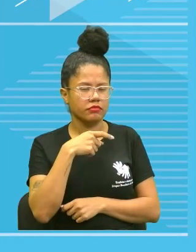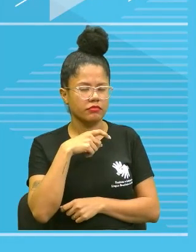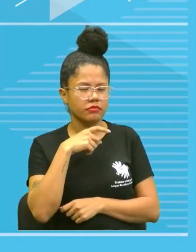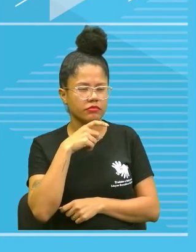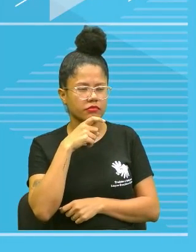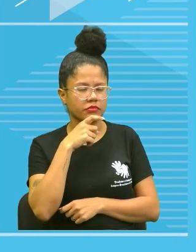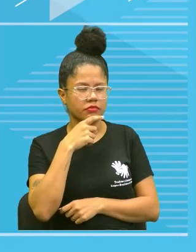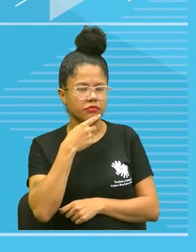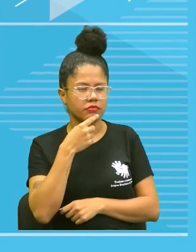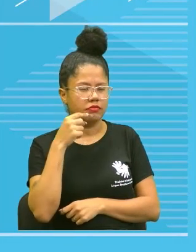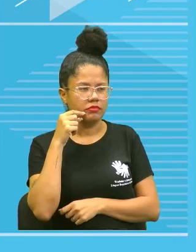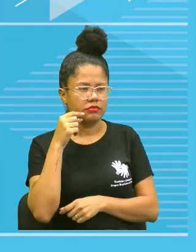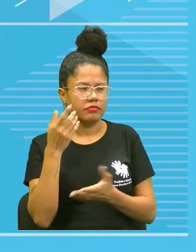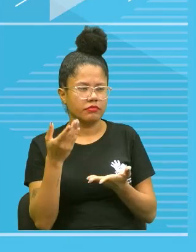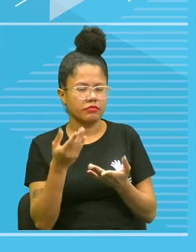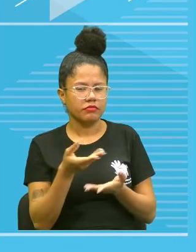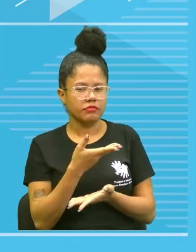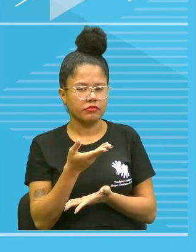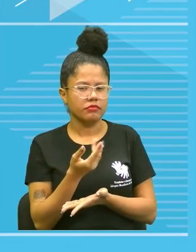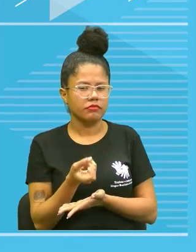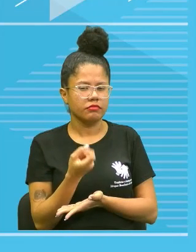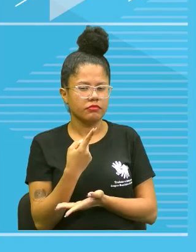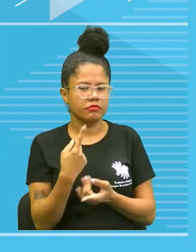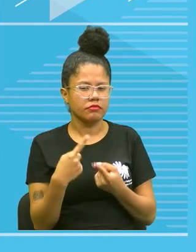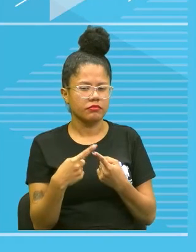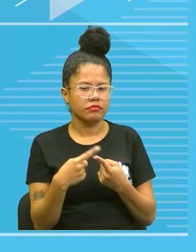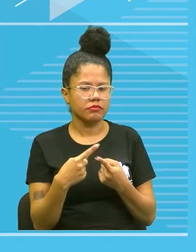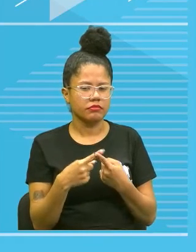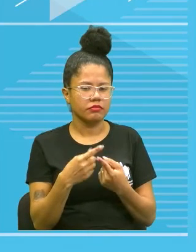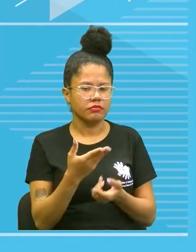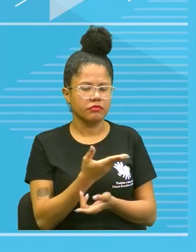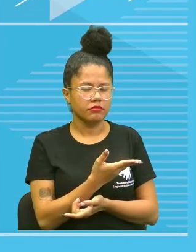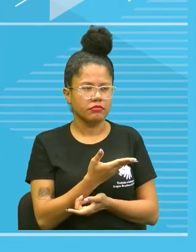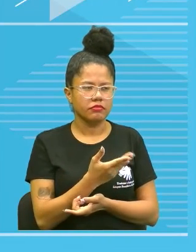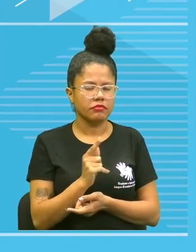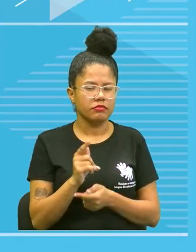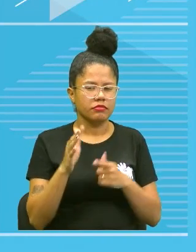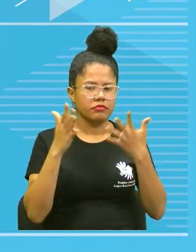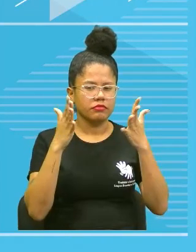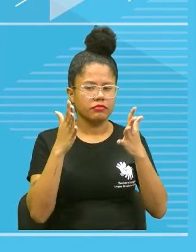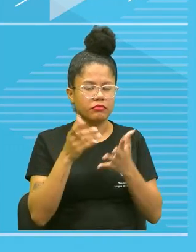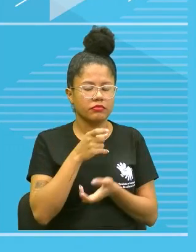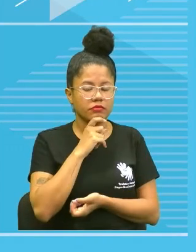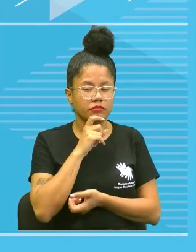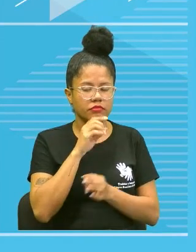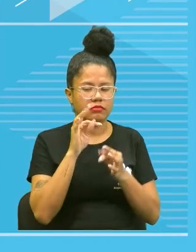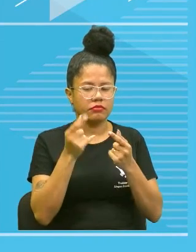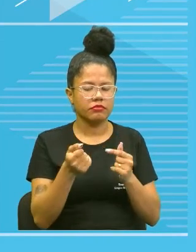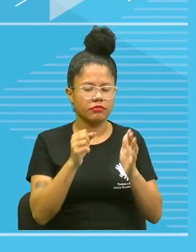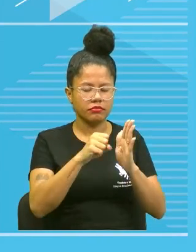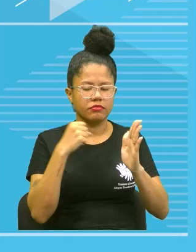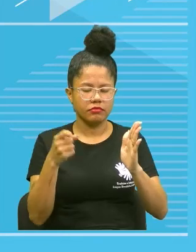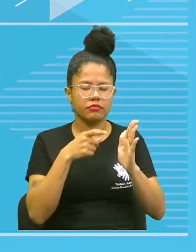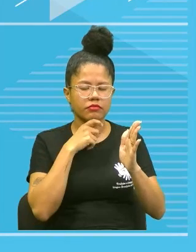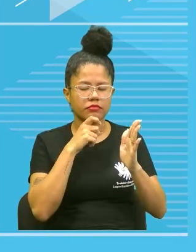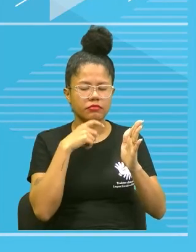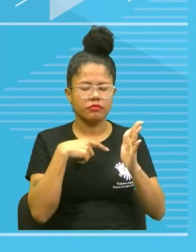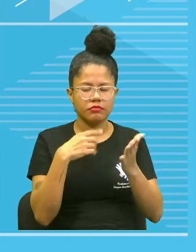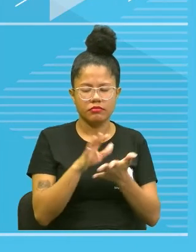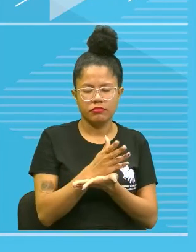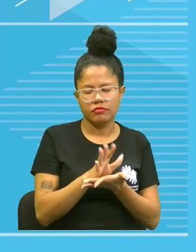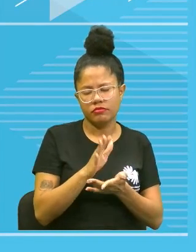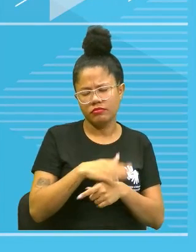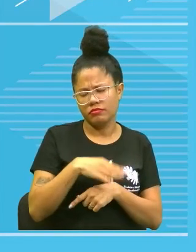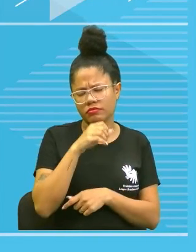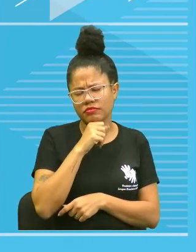dentro o evaporador libera esse gás e esse gás resfria a geladeira por completo. Em geladeiras mais antigas,